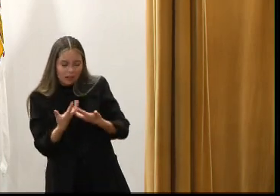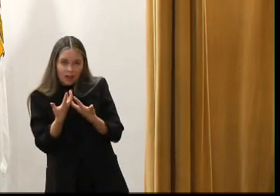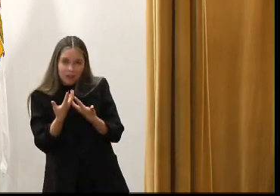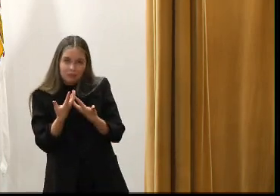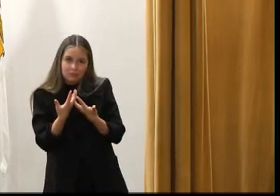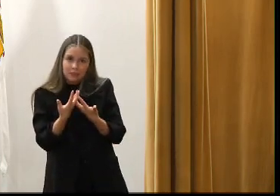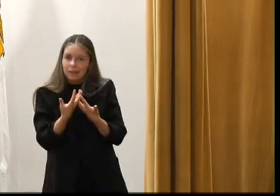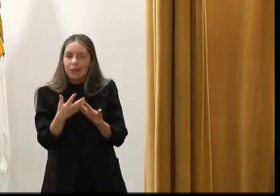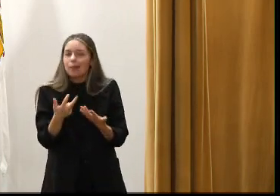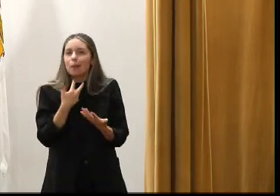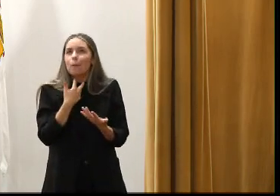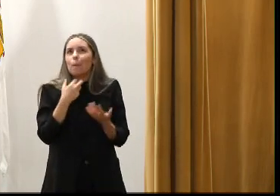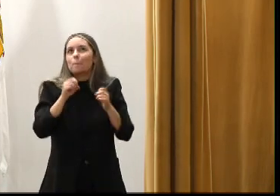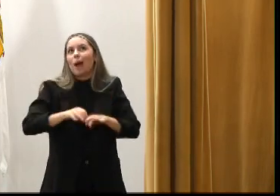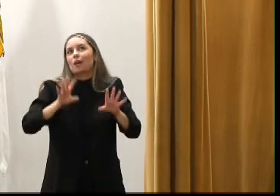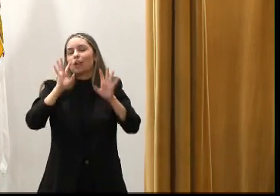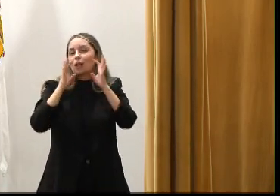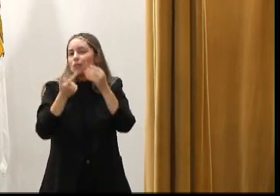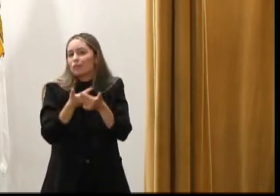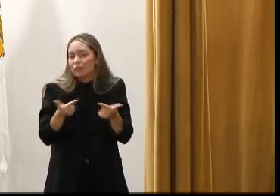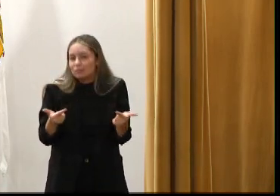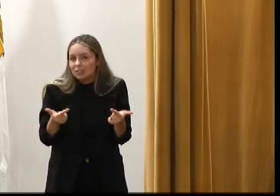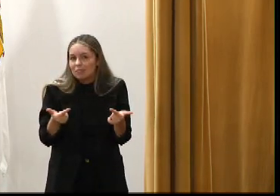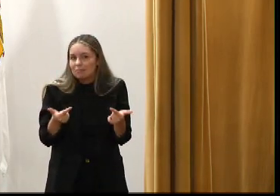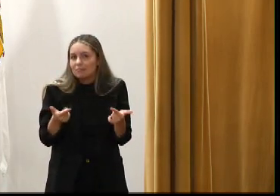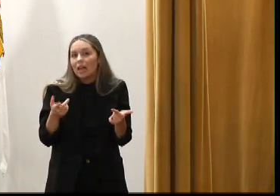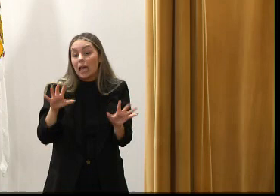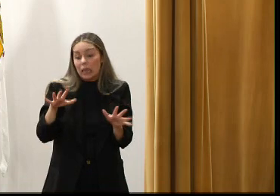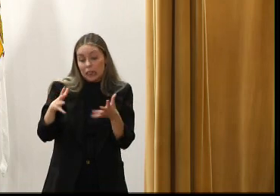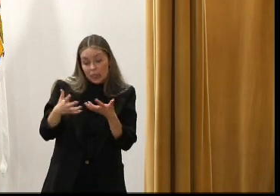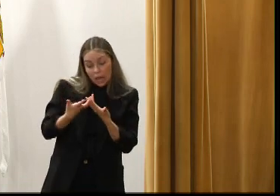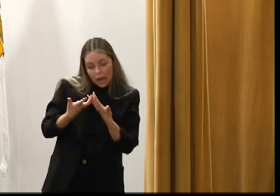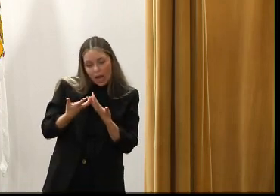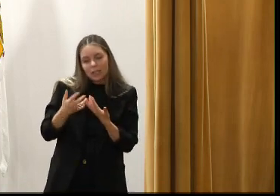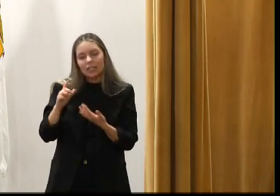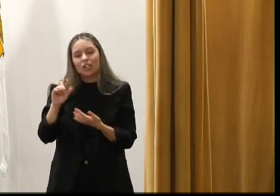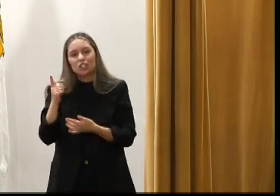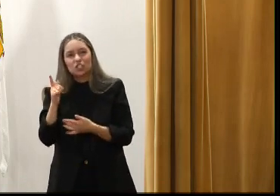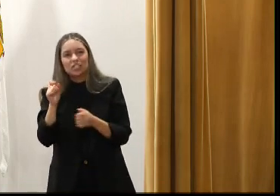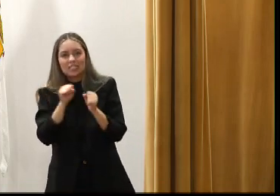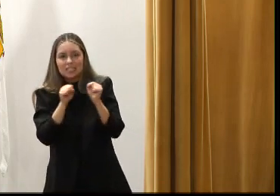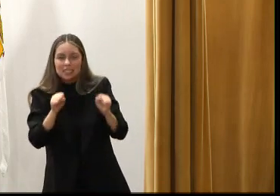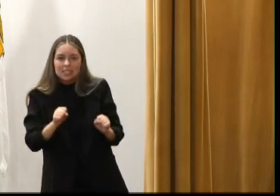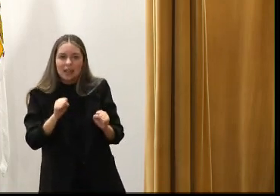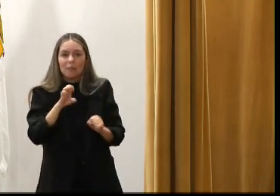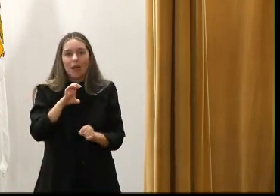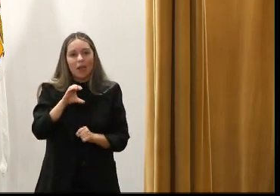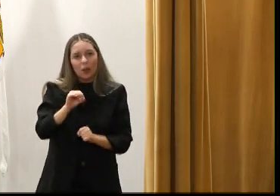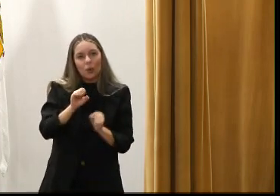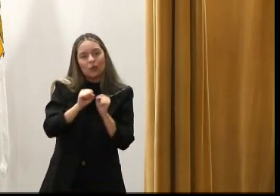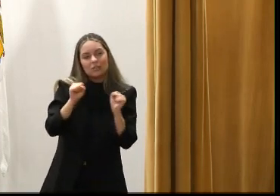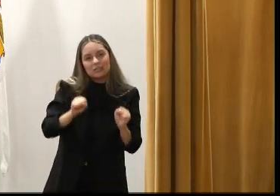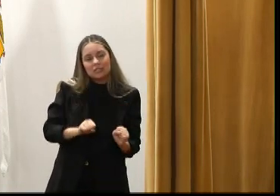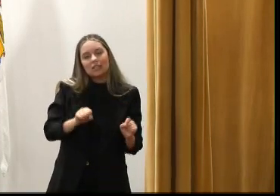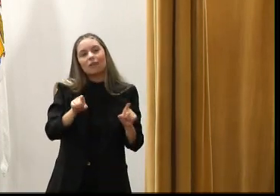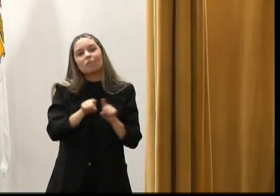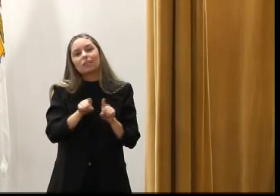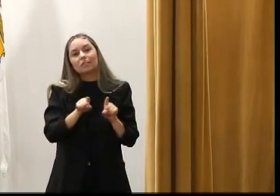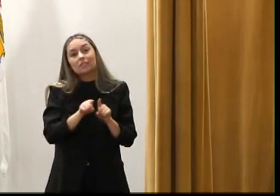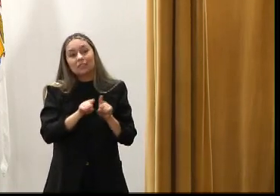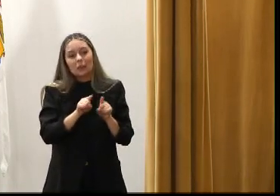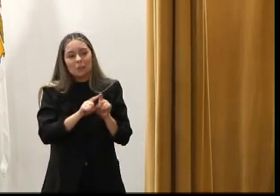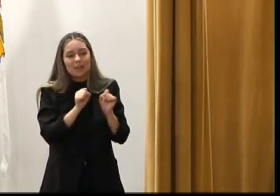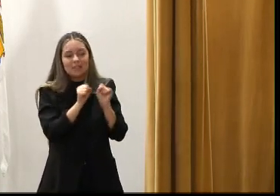integrada, não há soluções mágicas, não há. Uma solução integrada entre geossistemas, ecossistemas e sistemas humanos. Temos